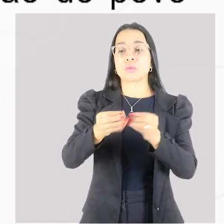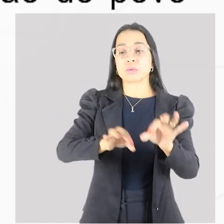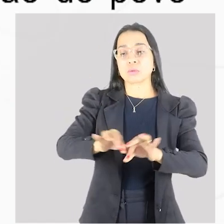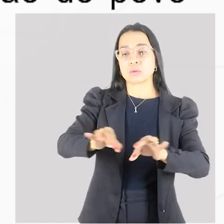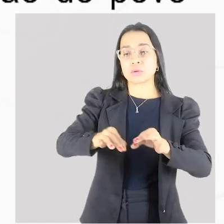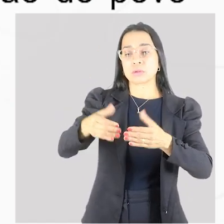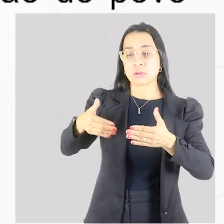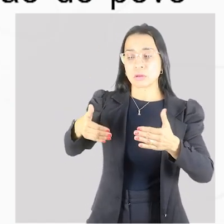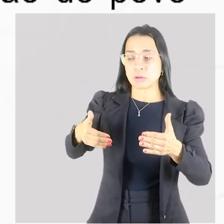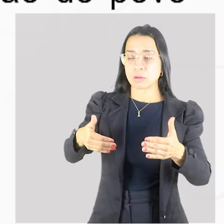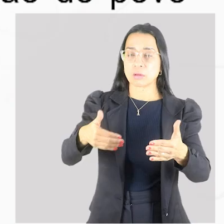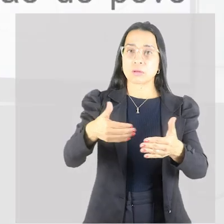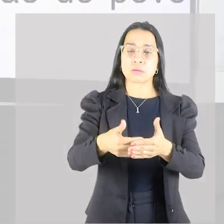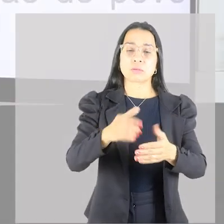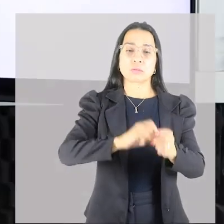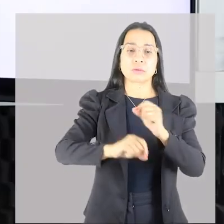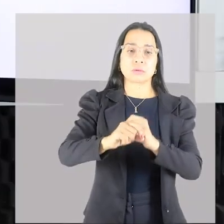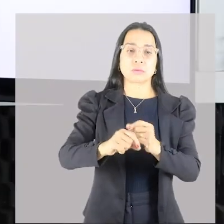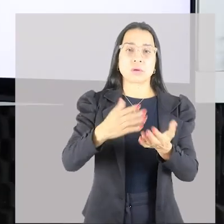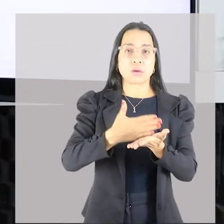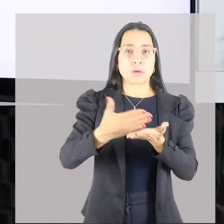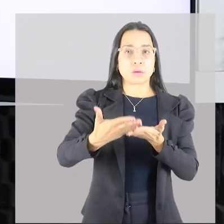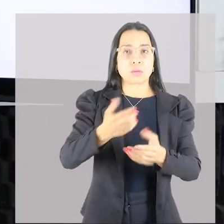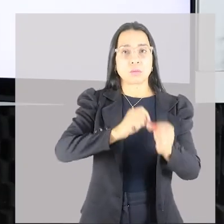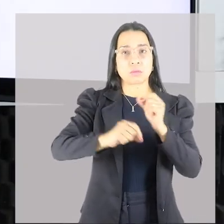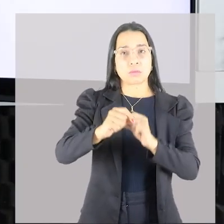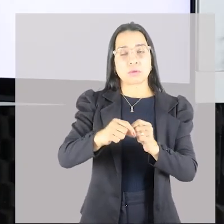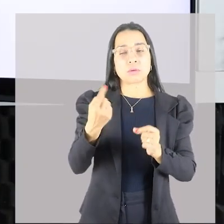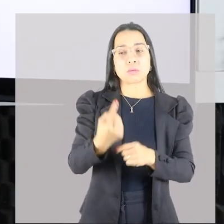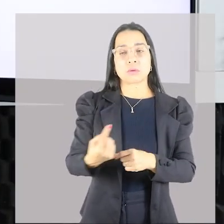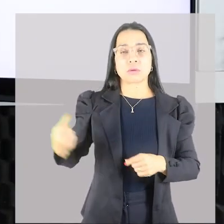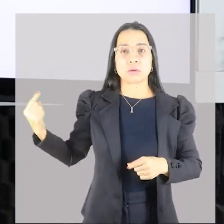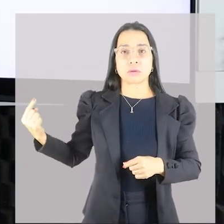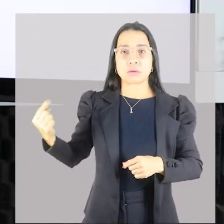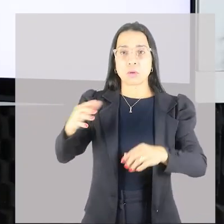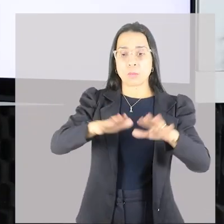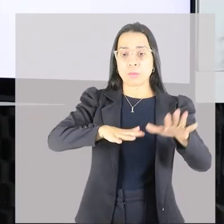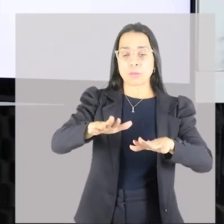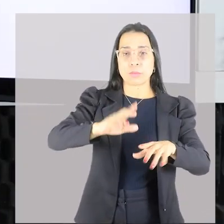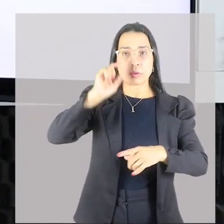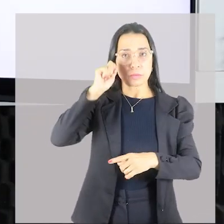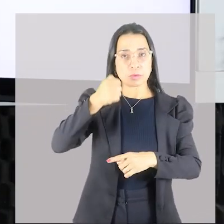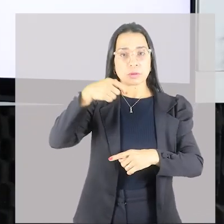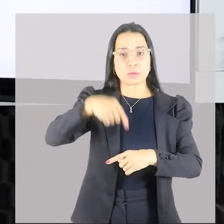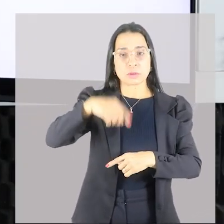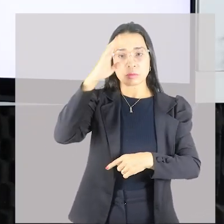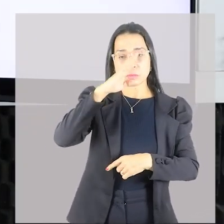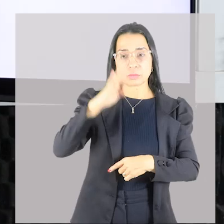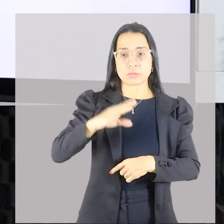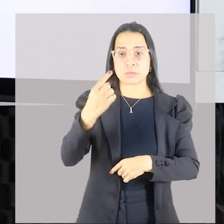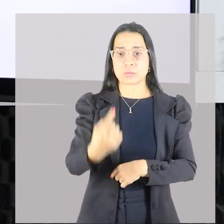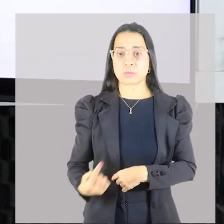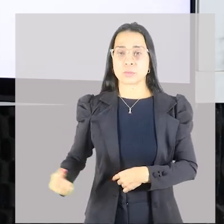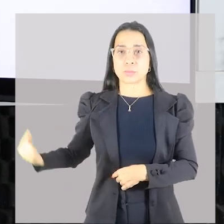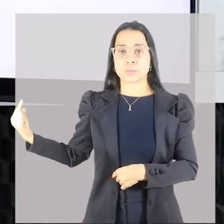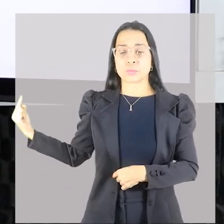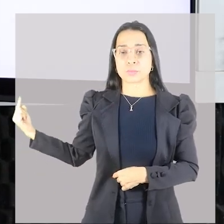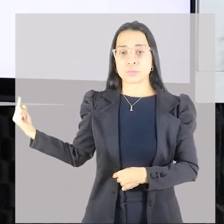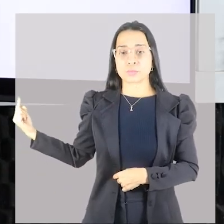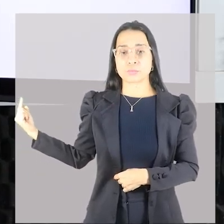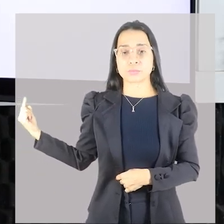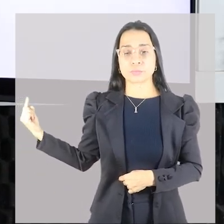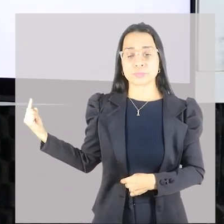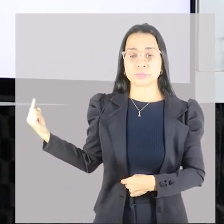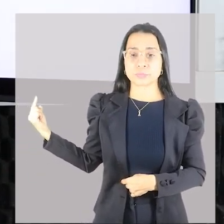tempo. A gente vai começar pelo movimento negro no Brasil. O movimento negro é o nome dado a diversos movimentos sociais